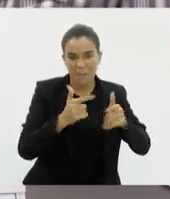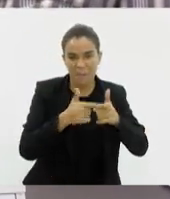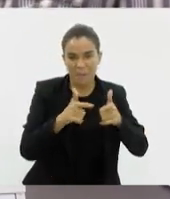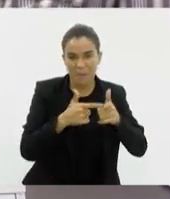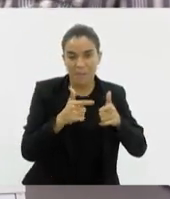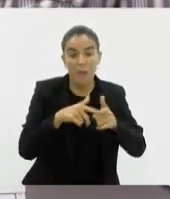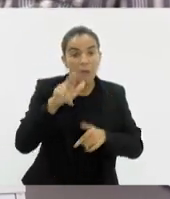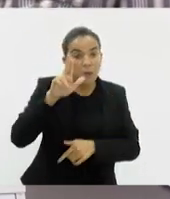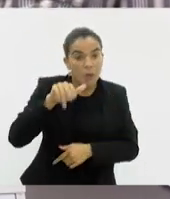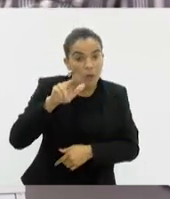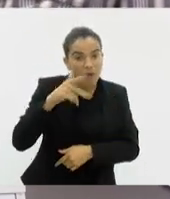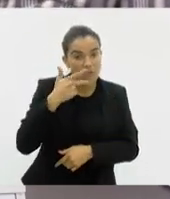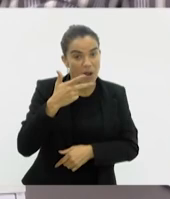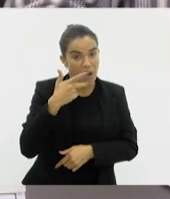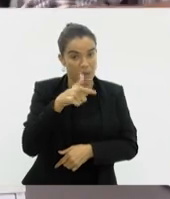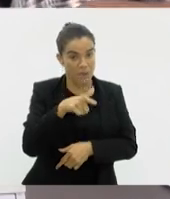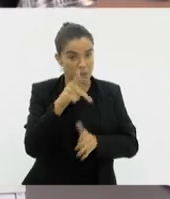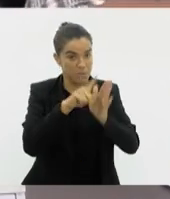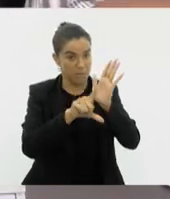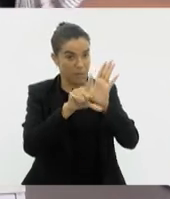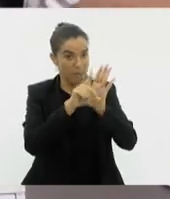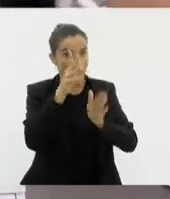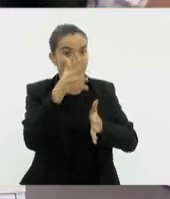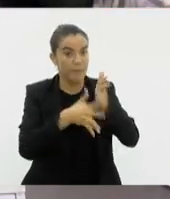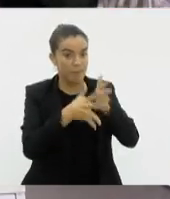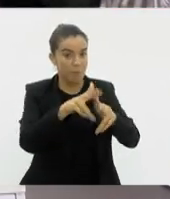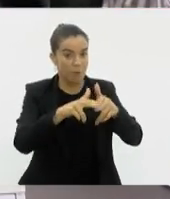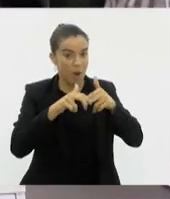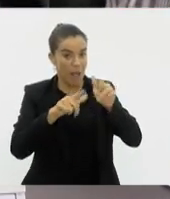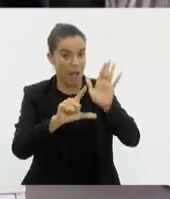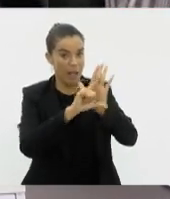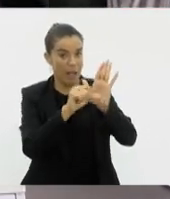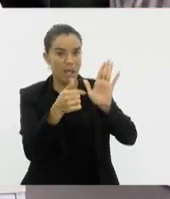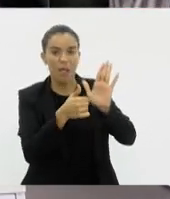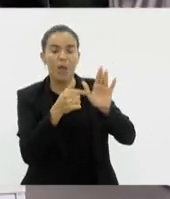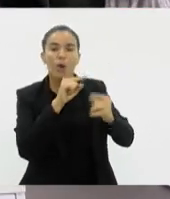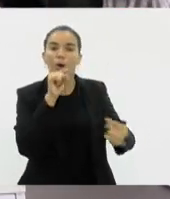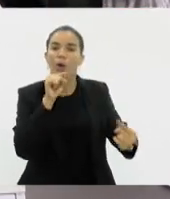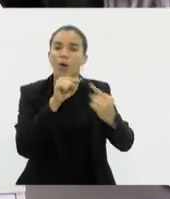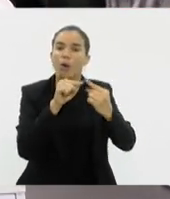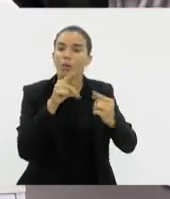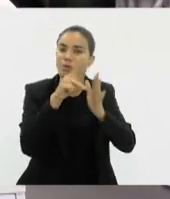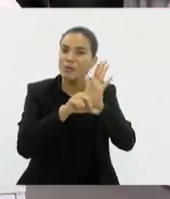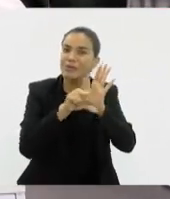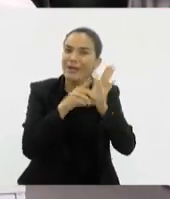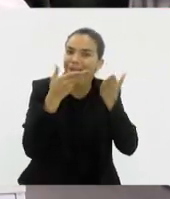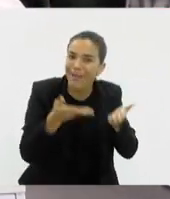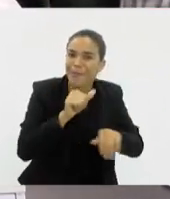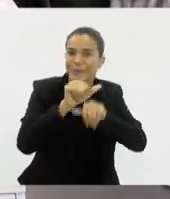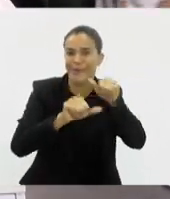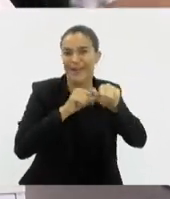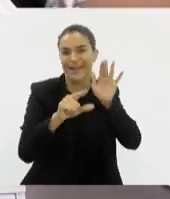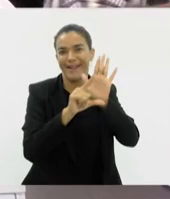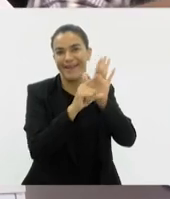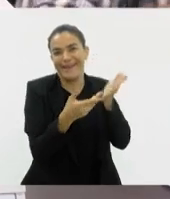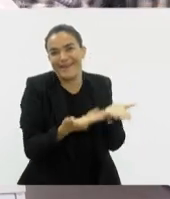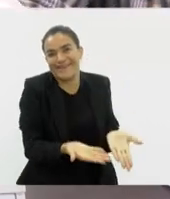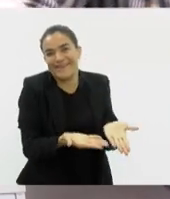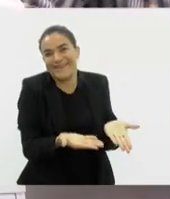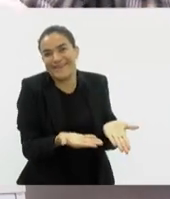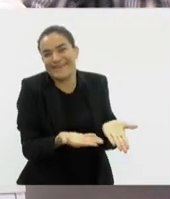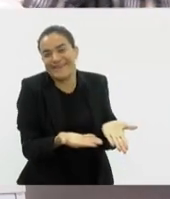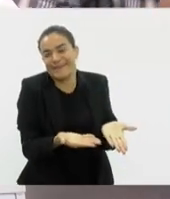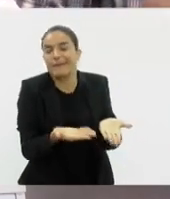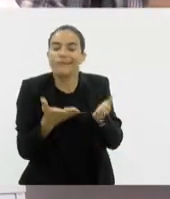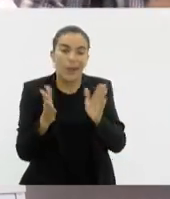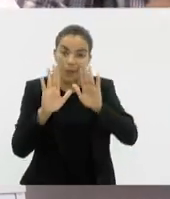pode dizer que um projeto está prejudicado por uma lei e tal, se quando o objetivo do projeto é modificar exatamente essa lei. Mas tudo bem,